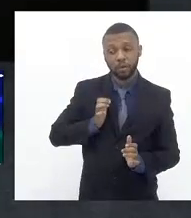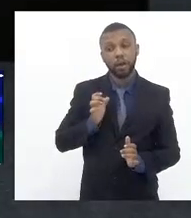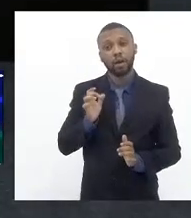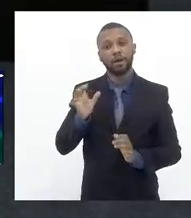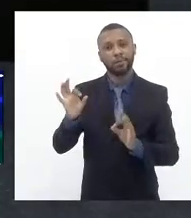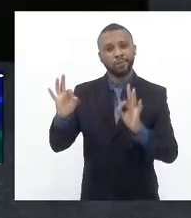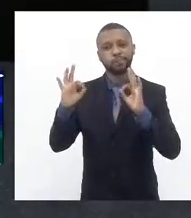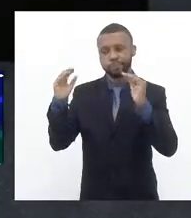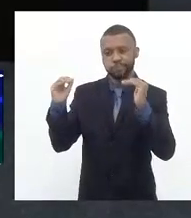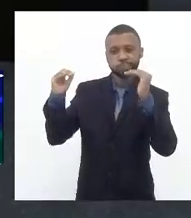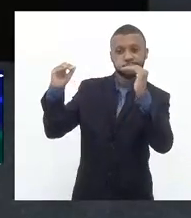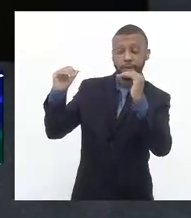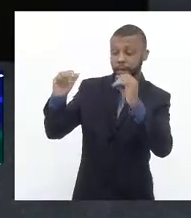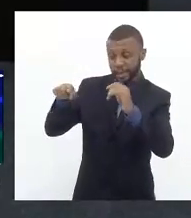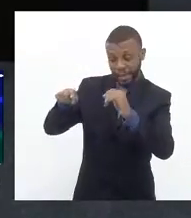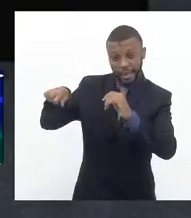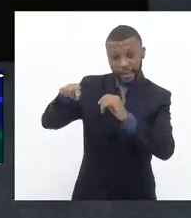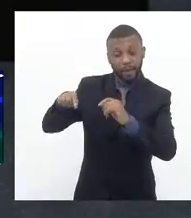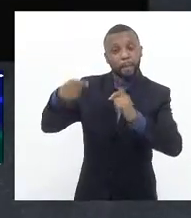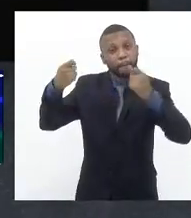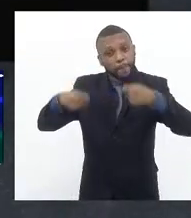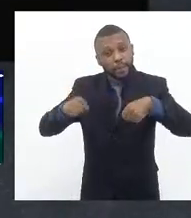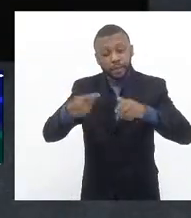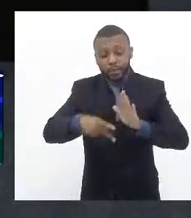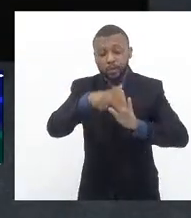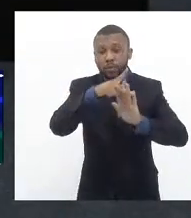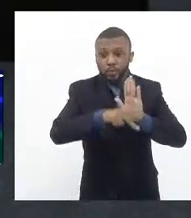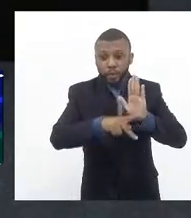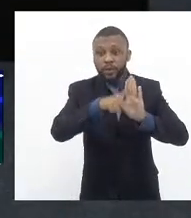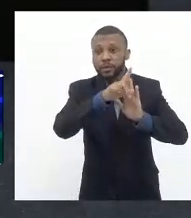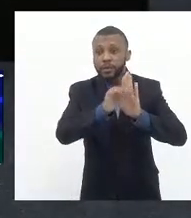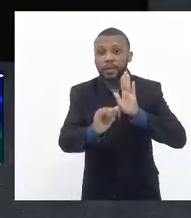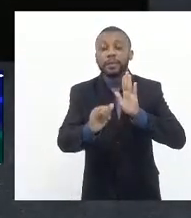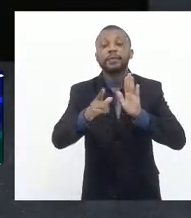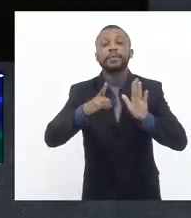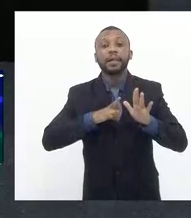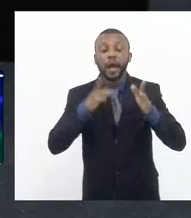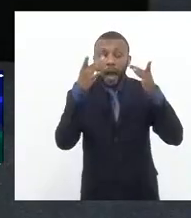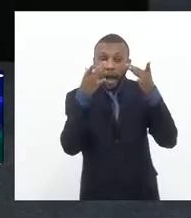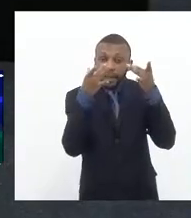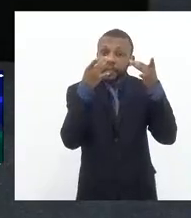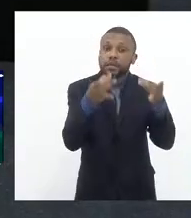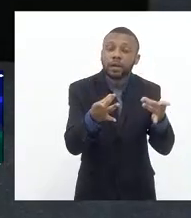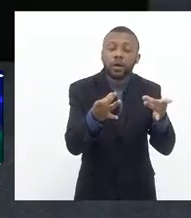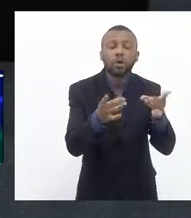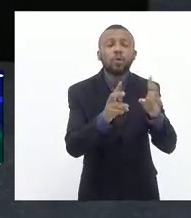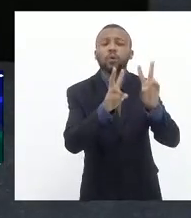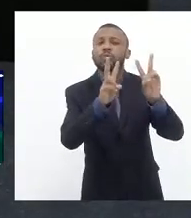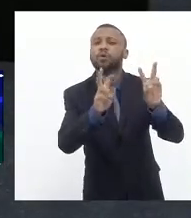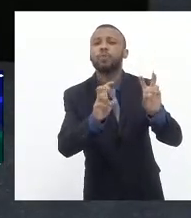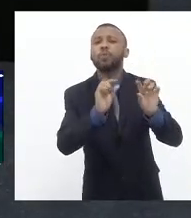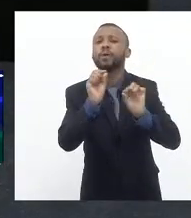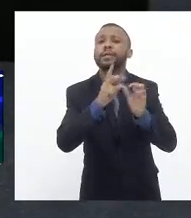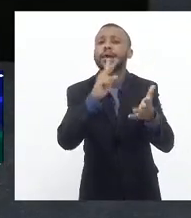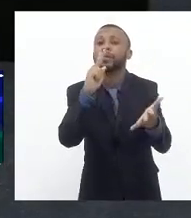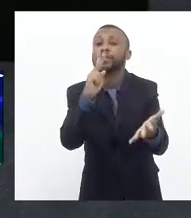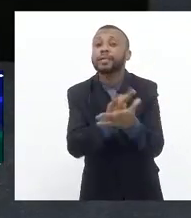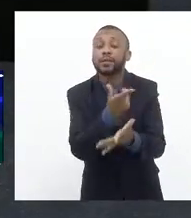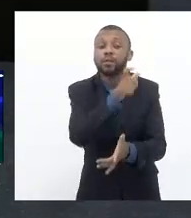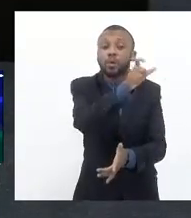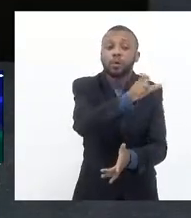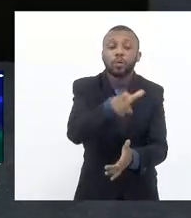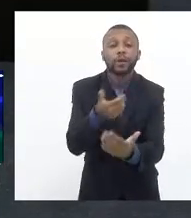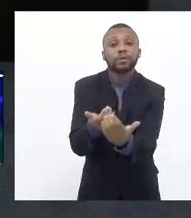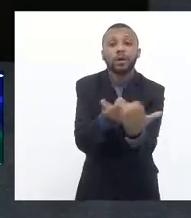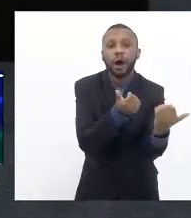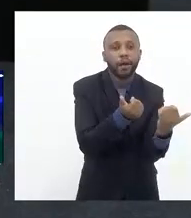né, verdadeiramente de um projeto que olhe o que que está acontecendo com eles. E é isso, eu